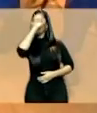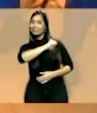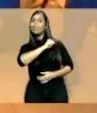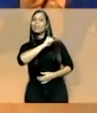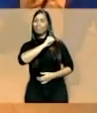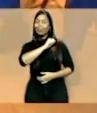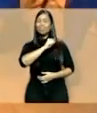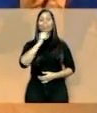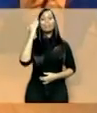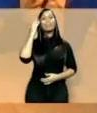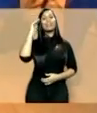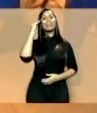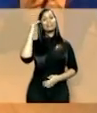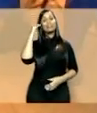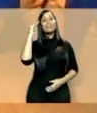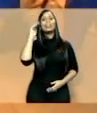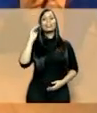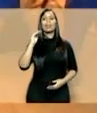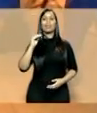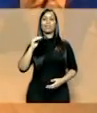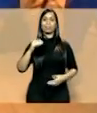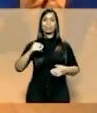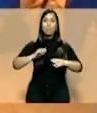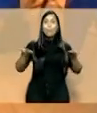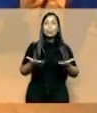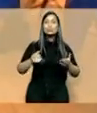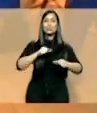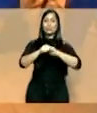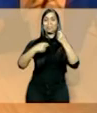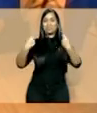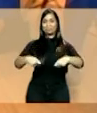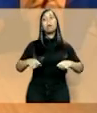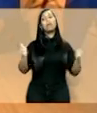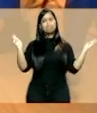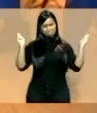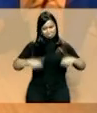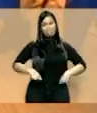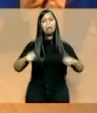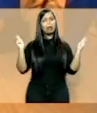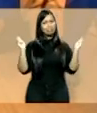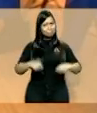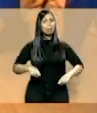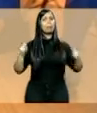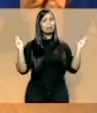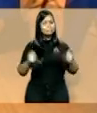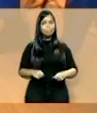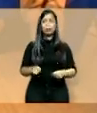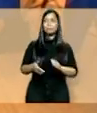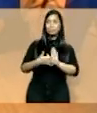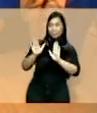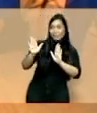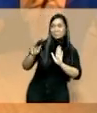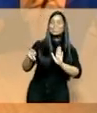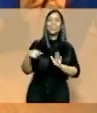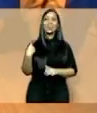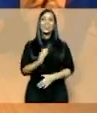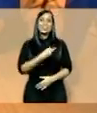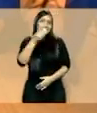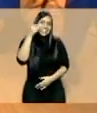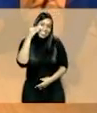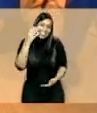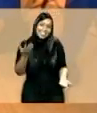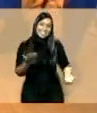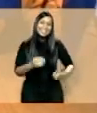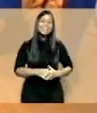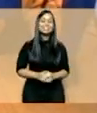mental e entender que essa postura não cabe mais para os dias de hoje. É possível? Dá para fazer isso? Dá, claro que dá. Você promete? Estamos aqui tentando fazer